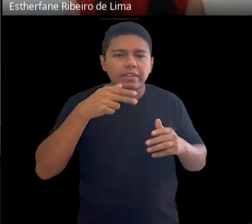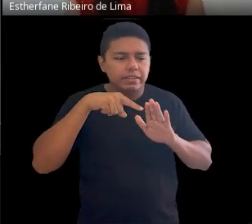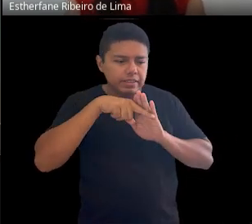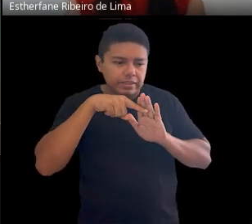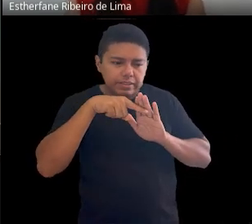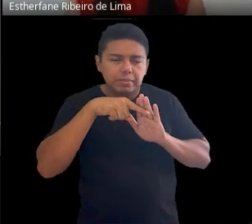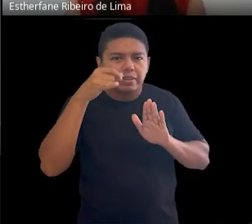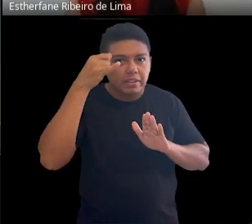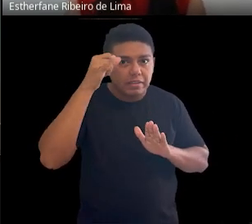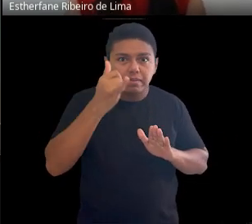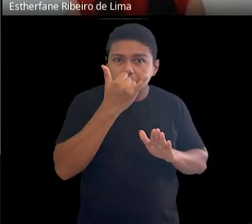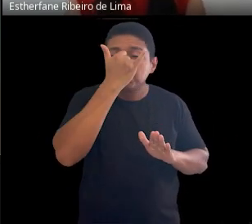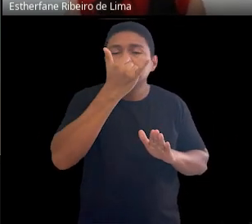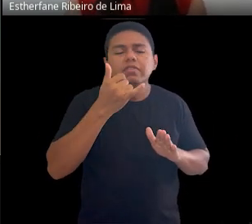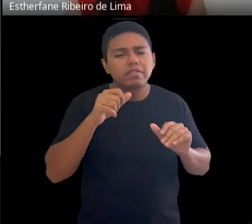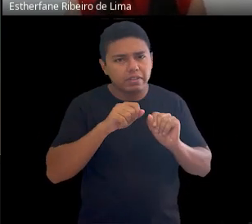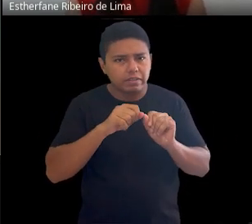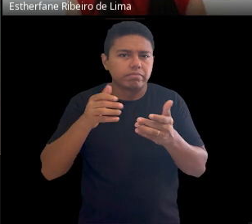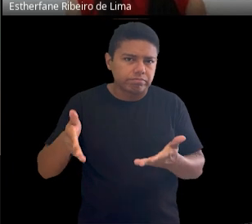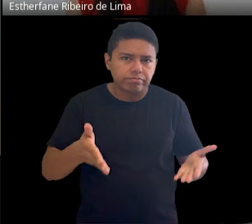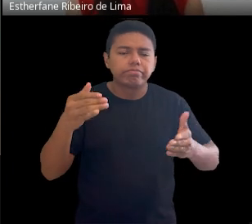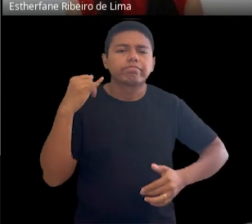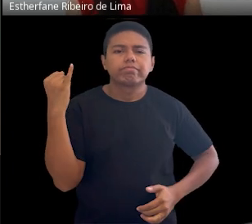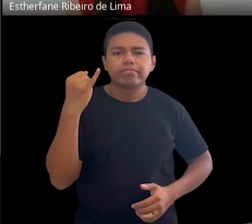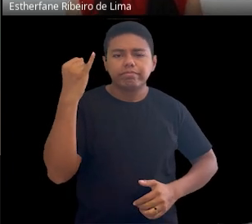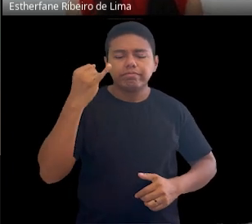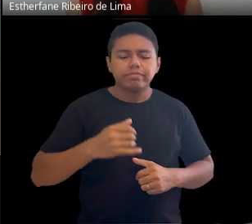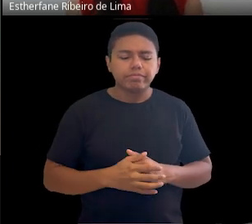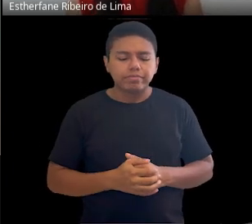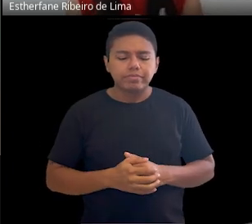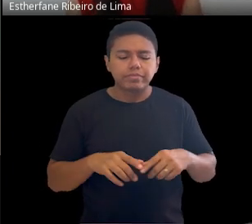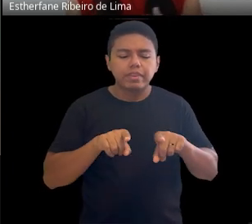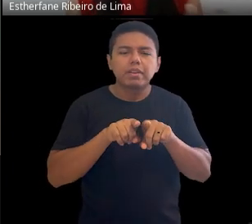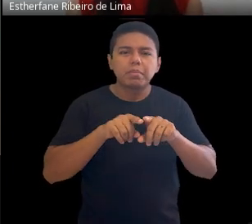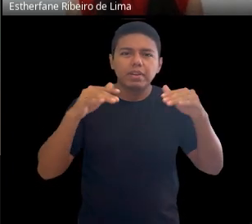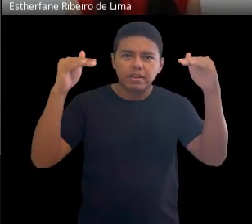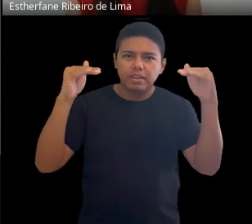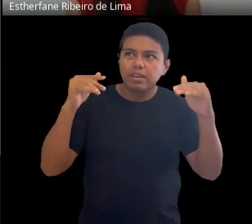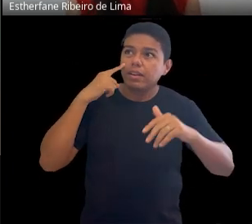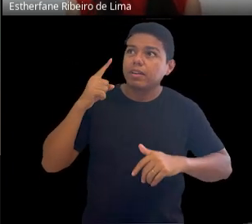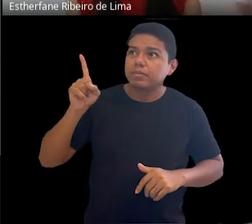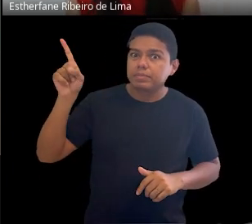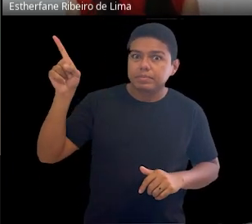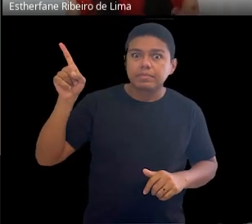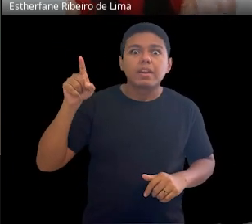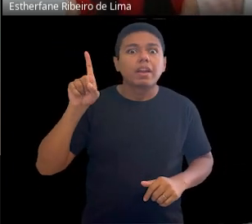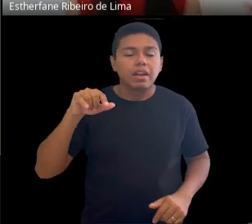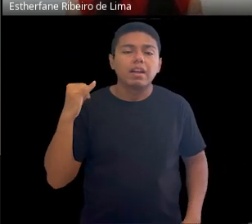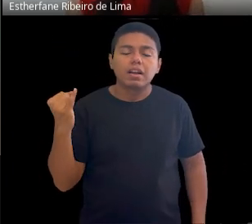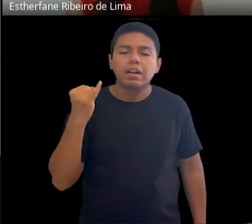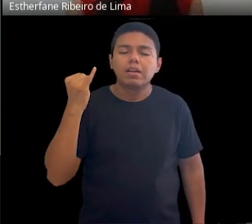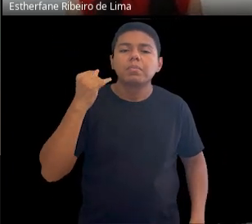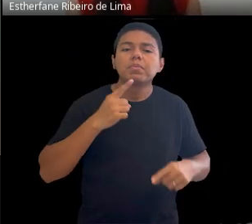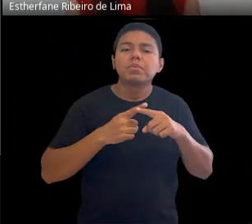altura de fundo do uterino a partir de 12 semanas. Nós sabemos que isso é de extrema importância, porque através da